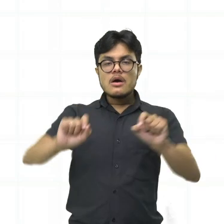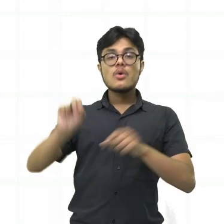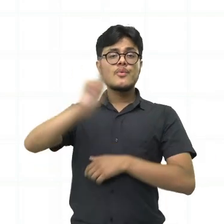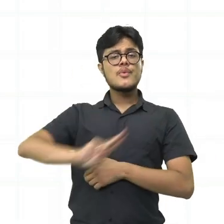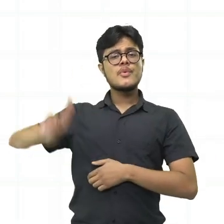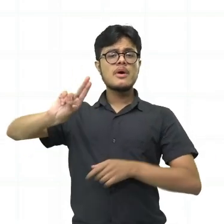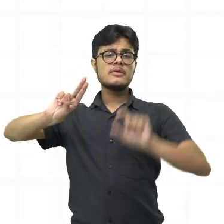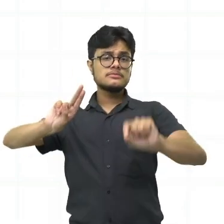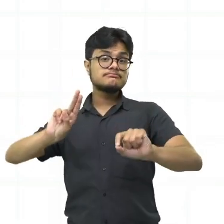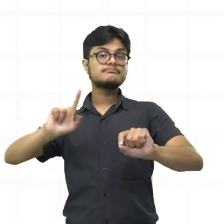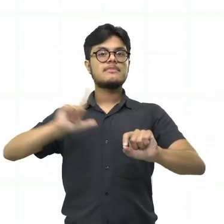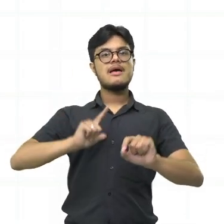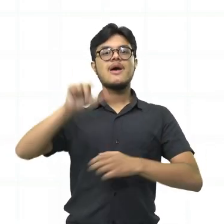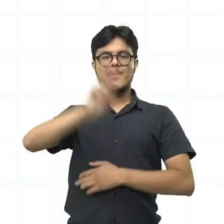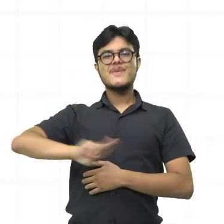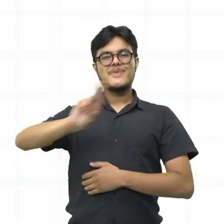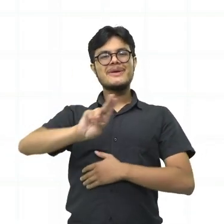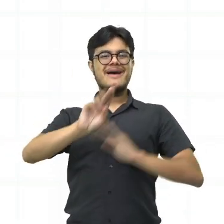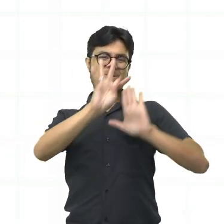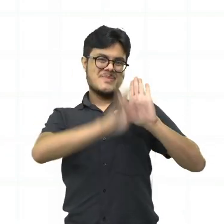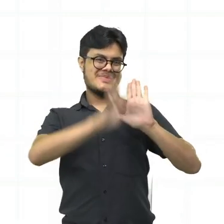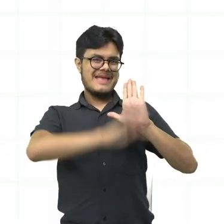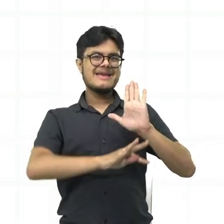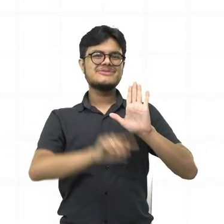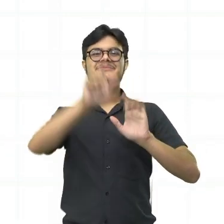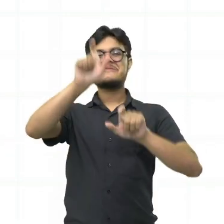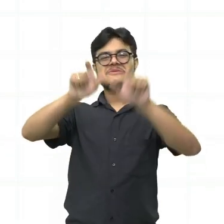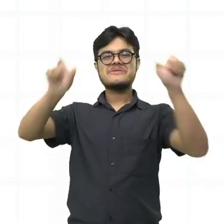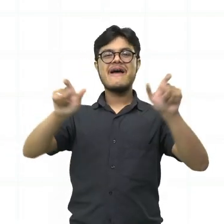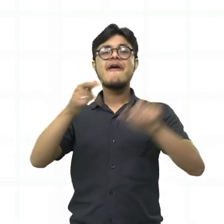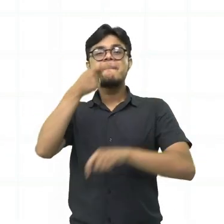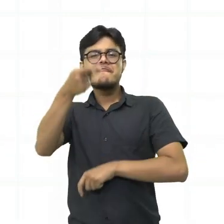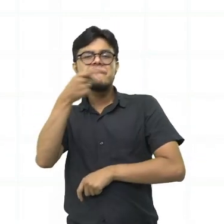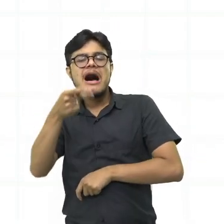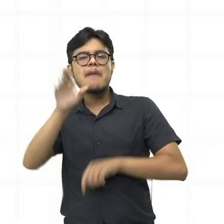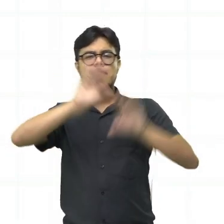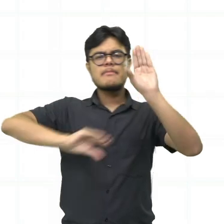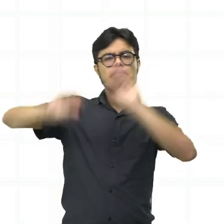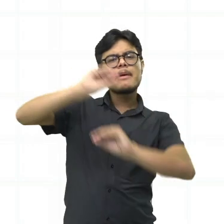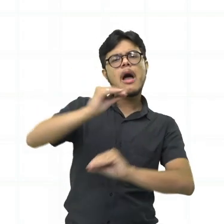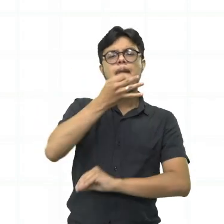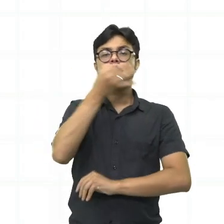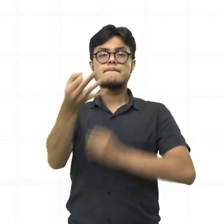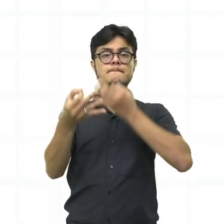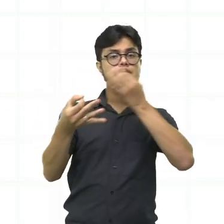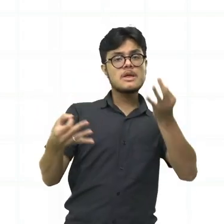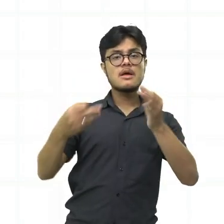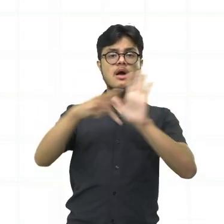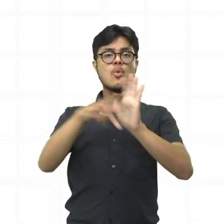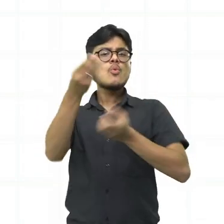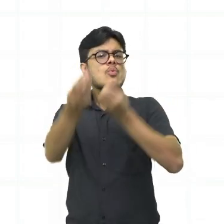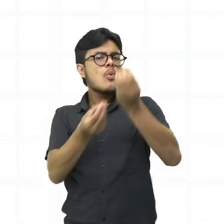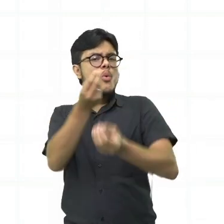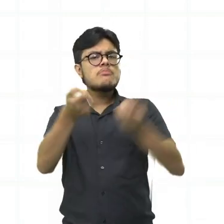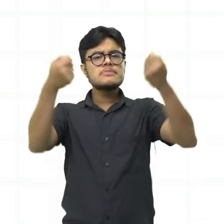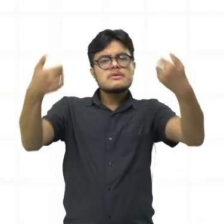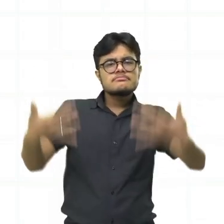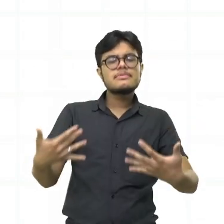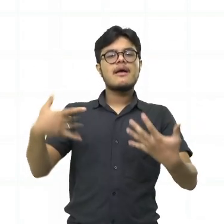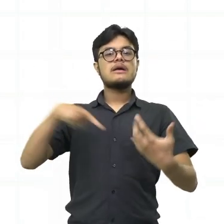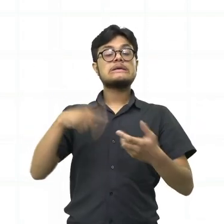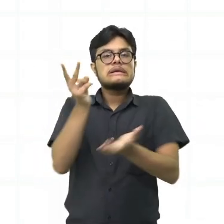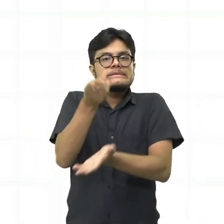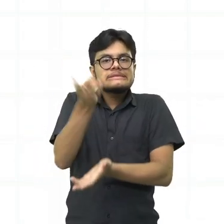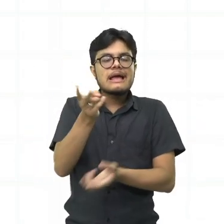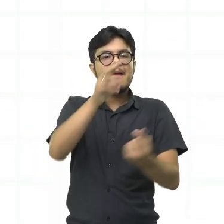vão argumentar, né, argumento e vão expor seus motivos e tratam de convencer